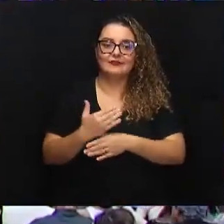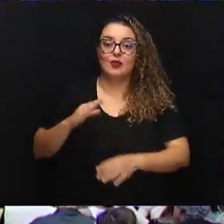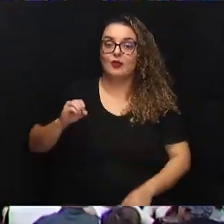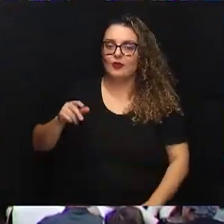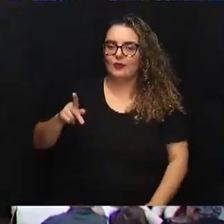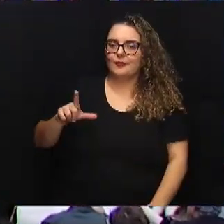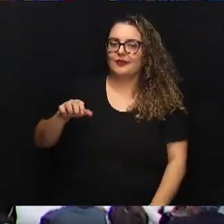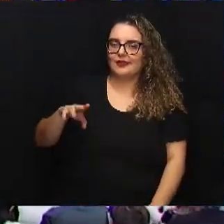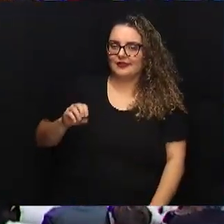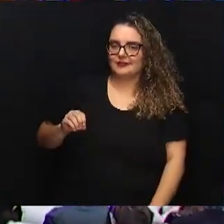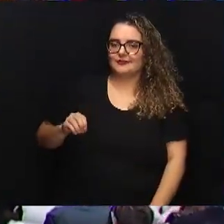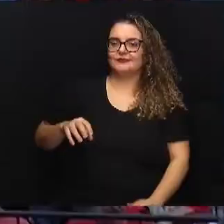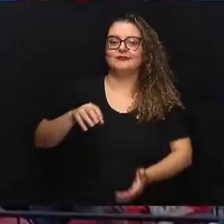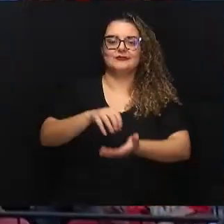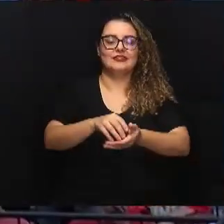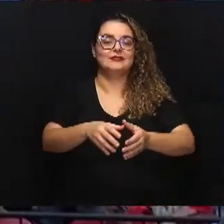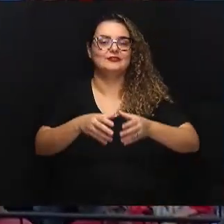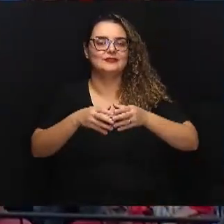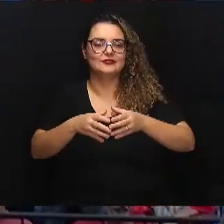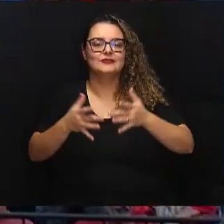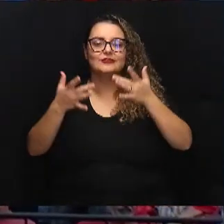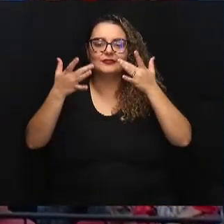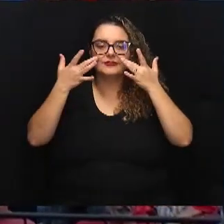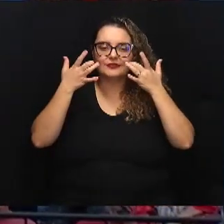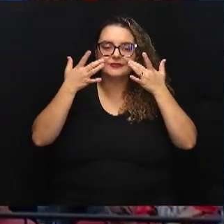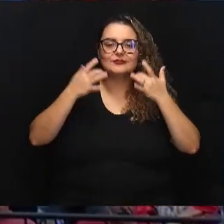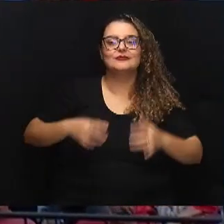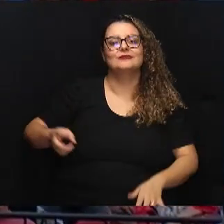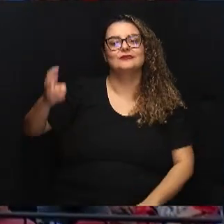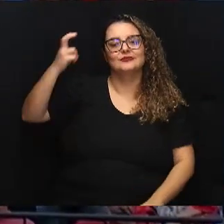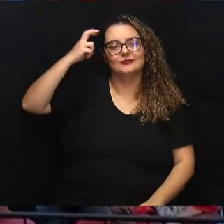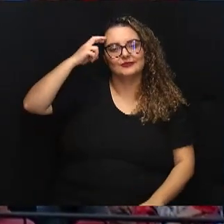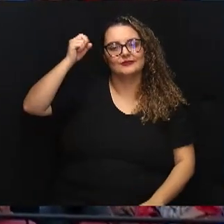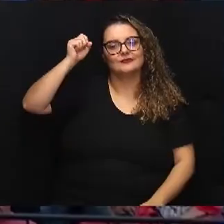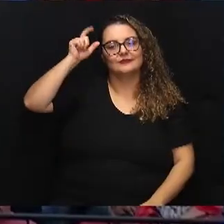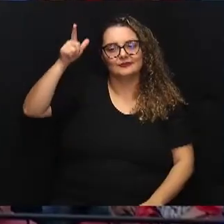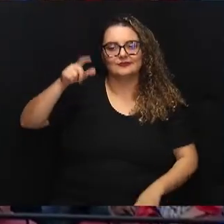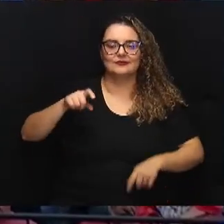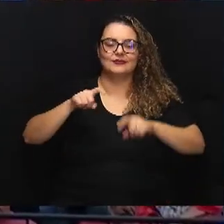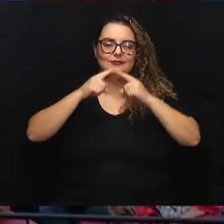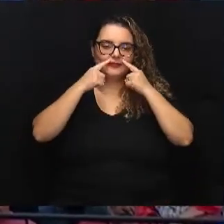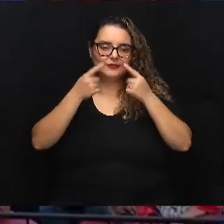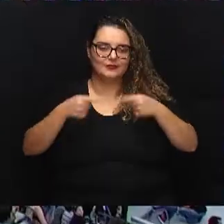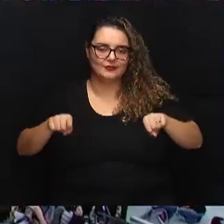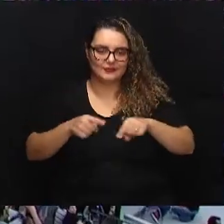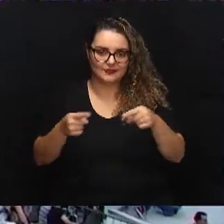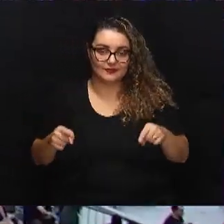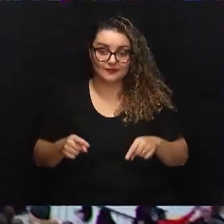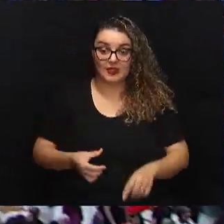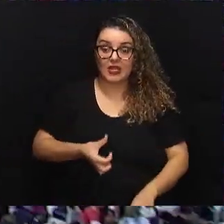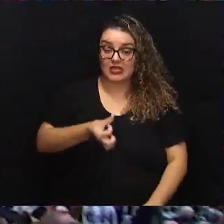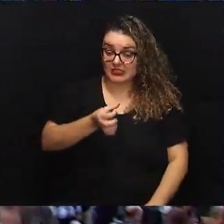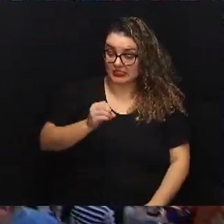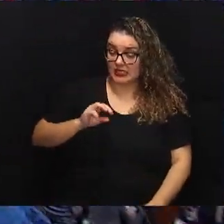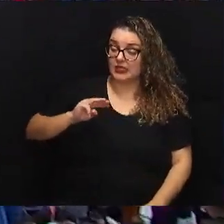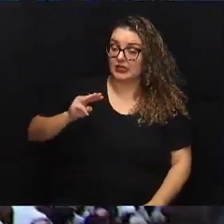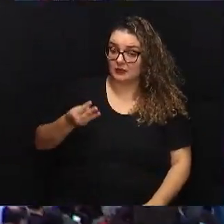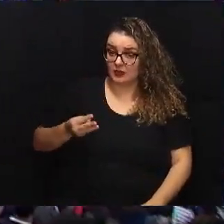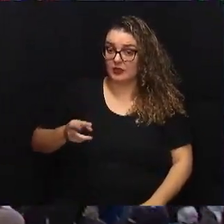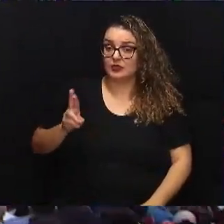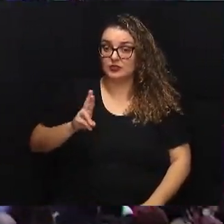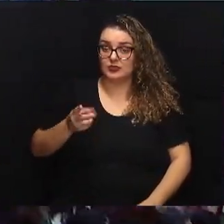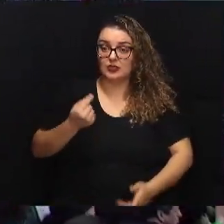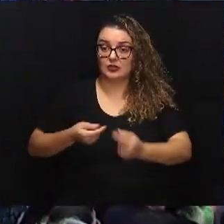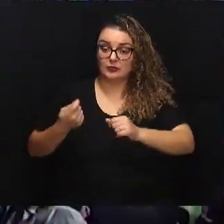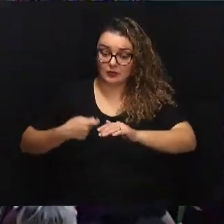do Centro de Convivência Cultural Carlos Gomes. Ao todo, foram 60 milhões de reais empenhados nas